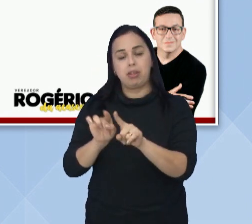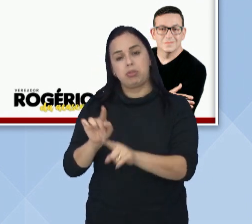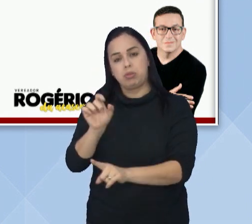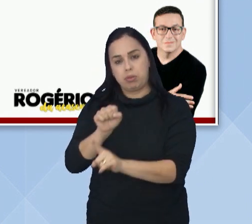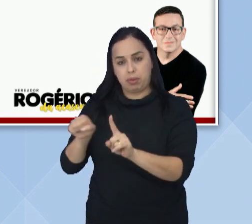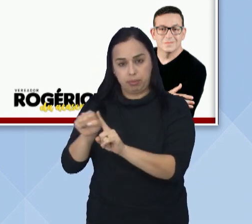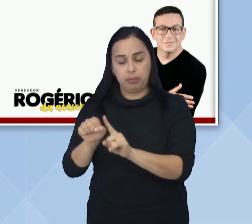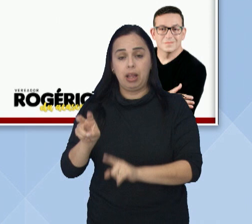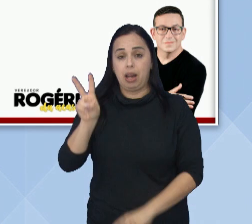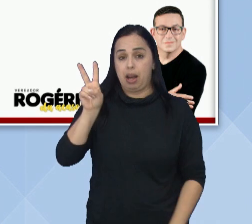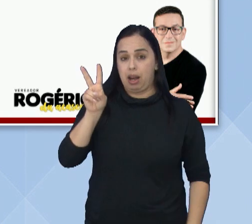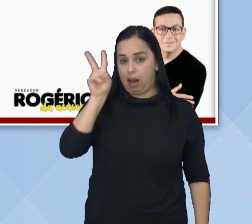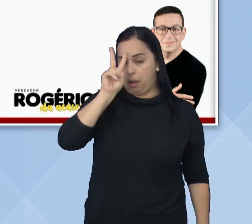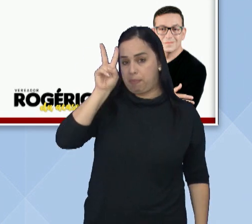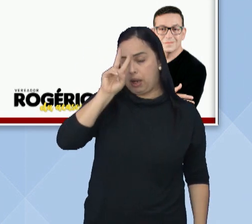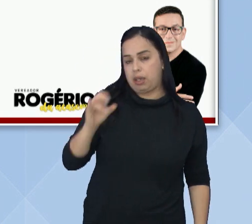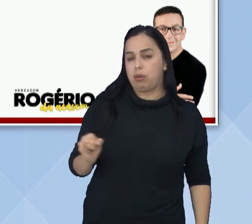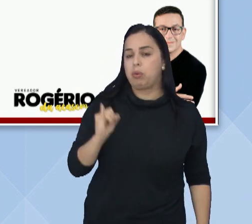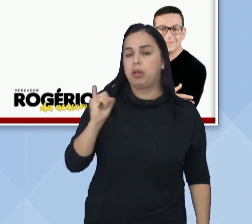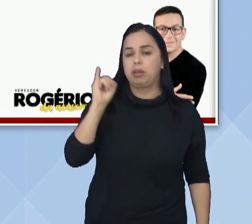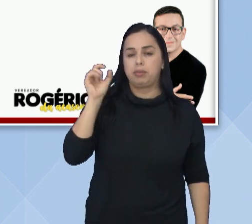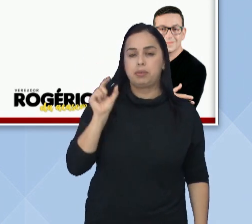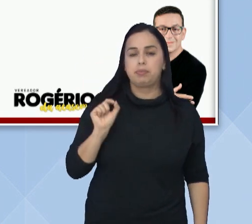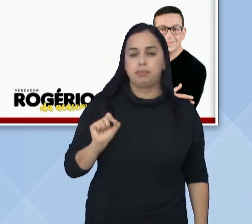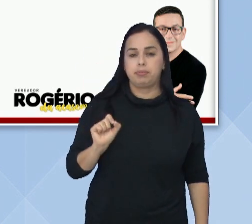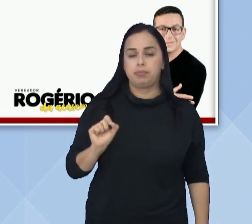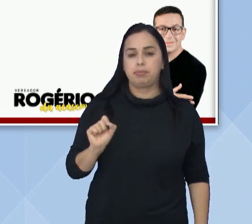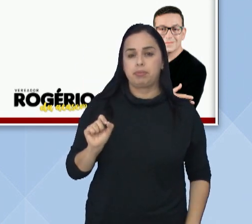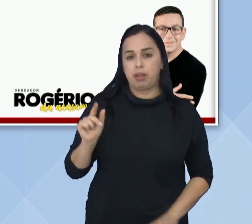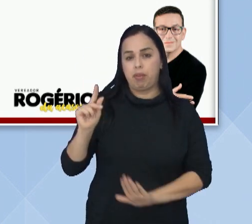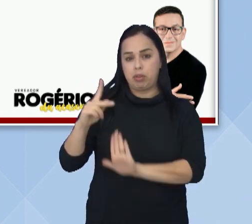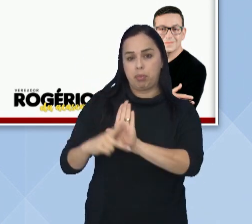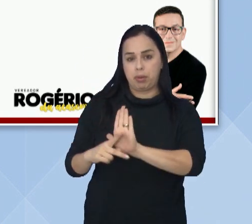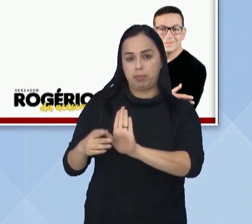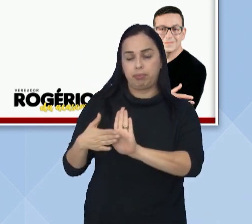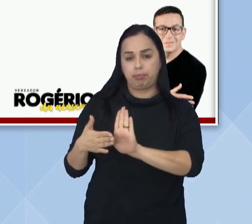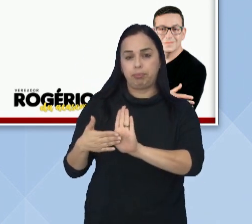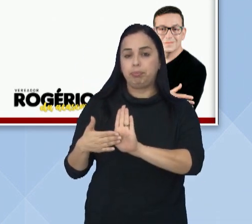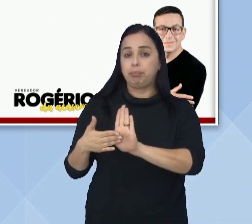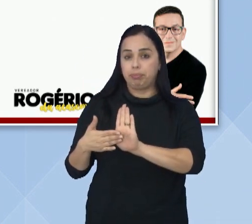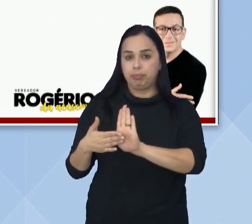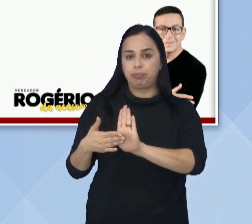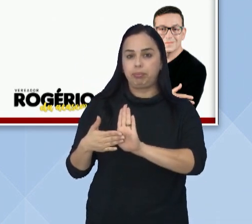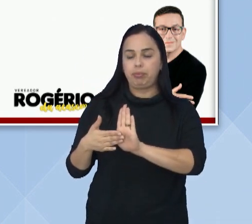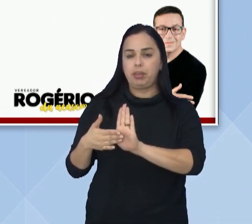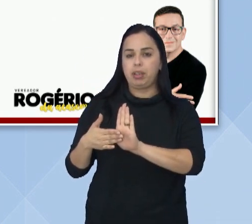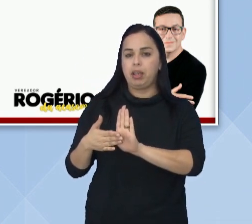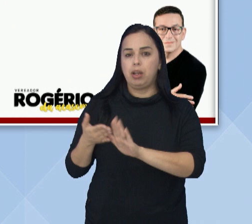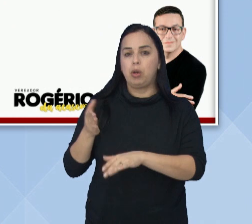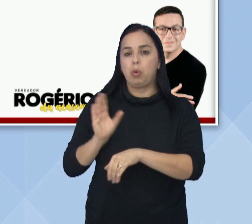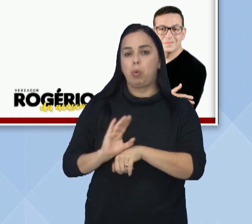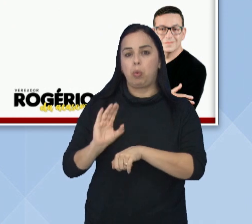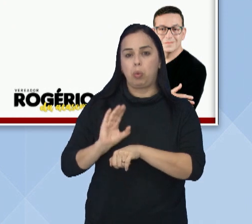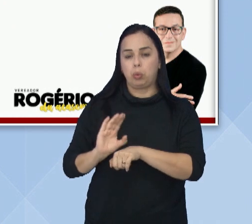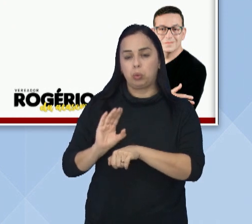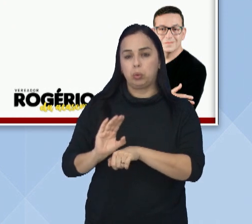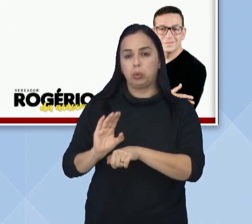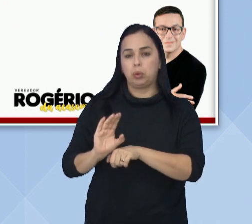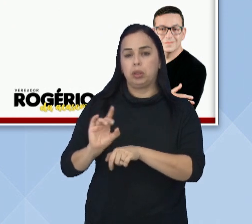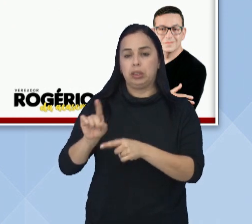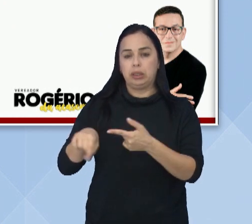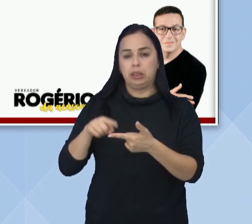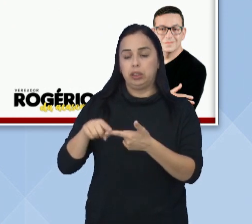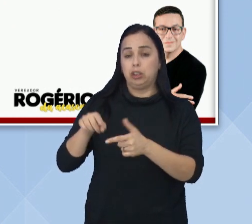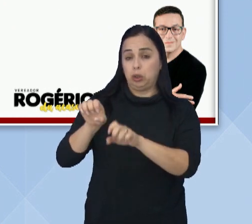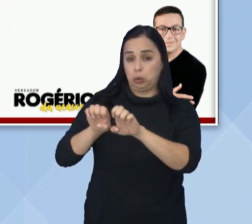relevante ressaltar que a entidade promove um programa que visa profissionalizar,